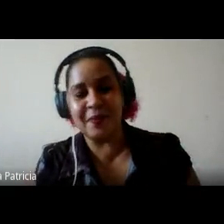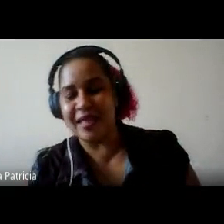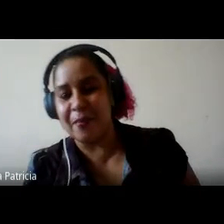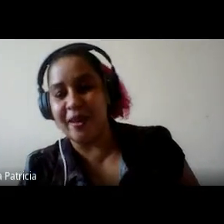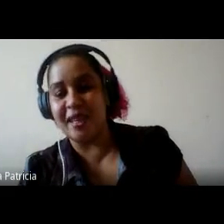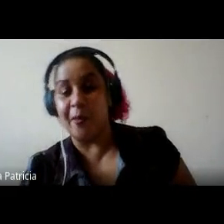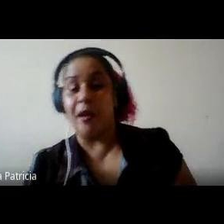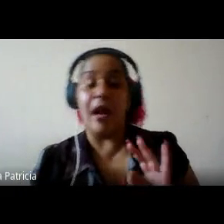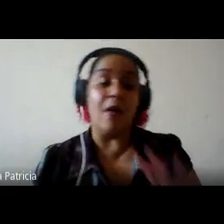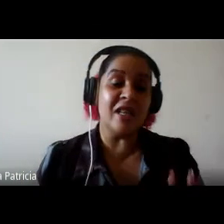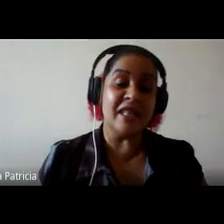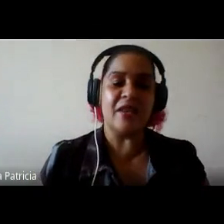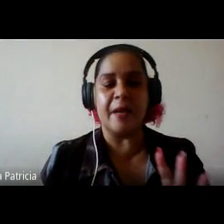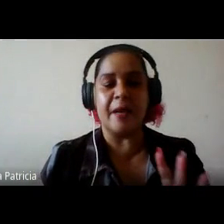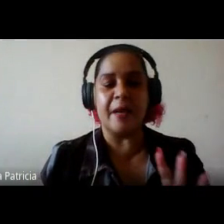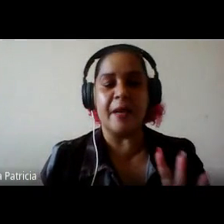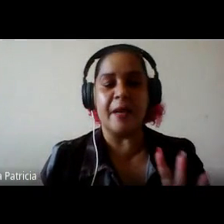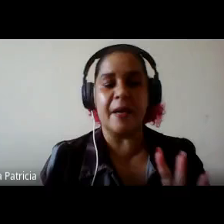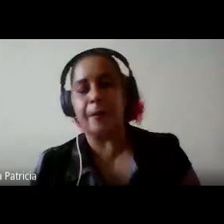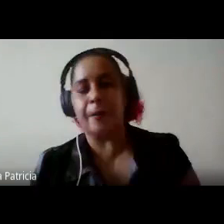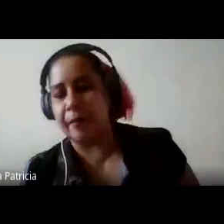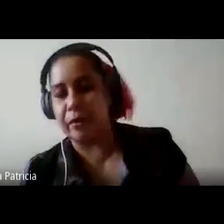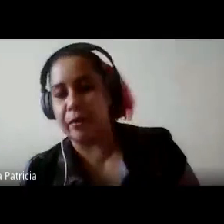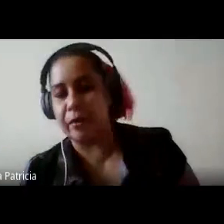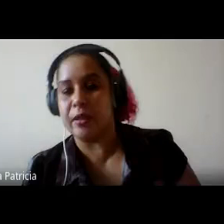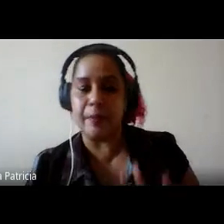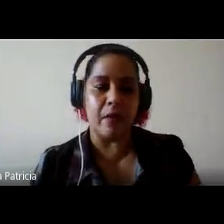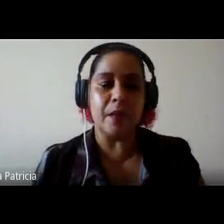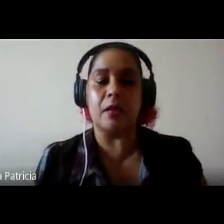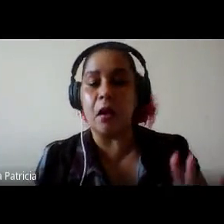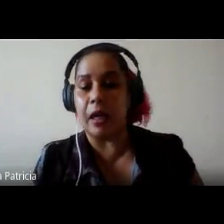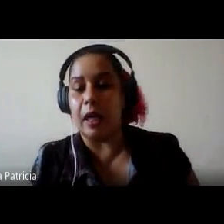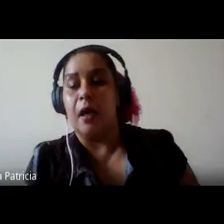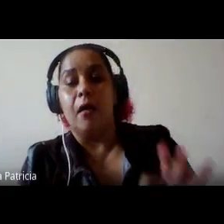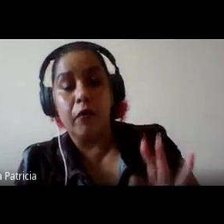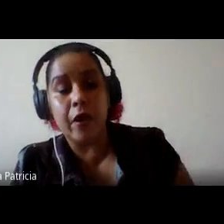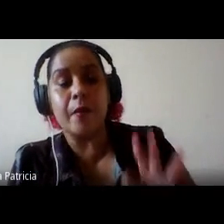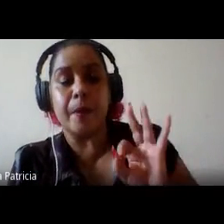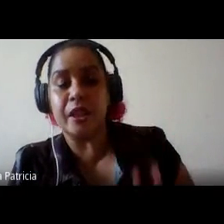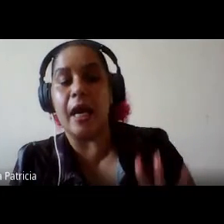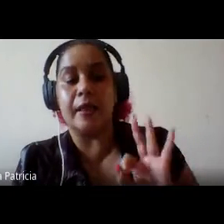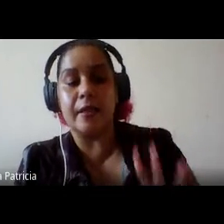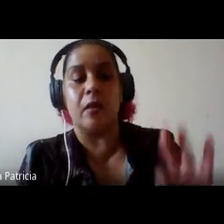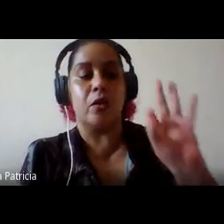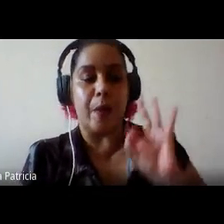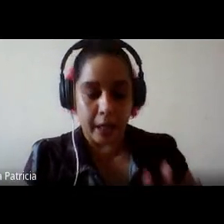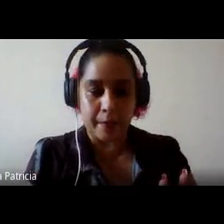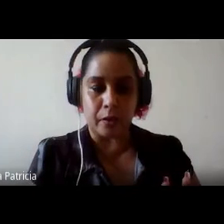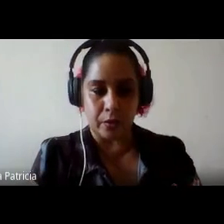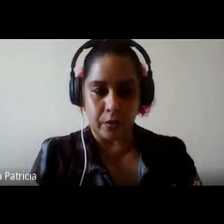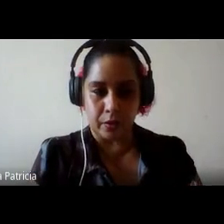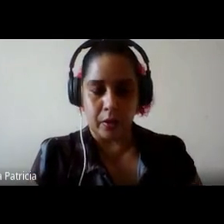Todo mundo passa por isso. Hoje em dia eu sempre ensino parâmetros. Eu sempre digo às pessoas, olha, vamos prestar atenção